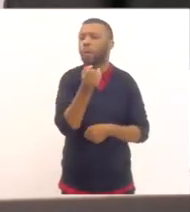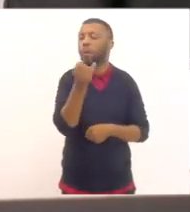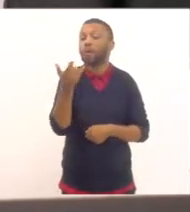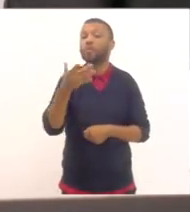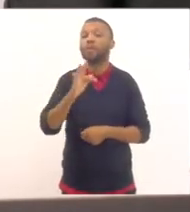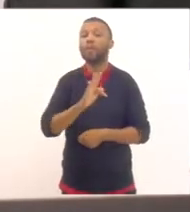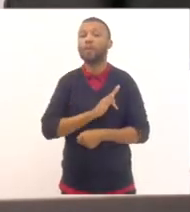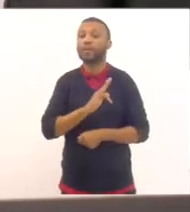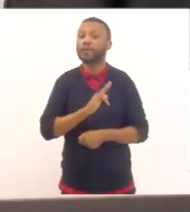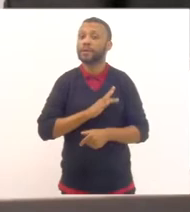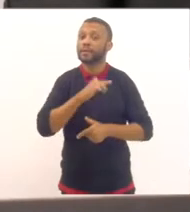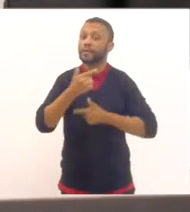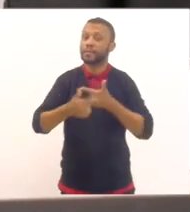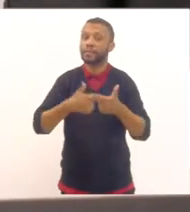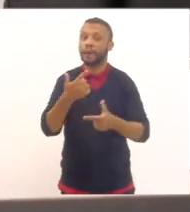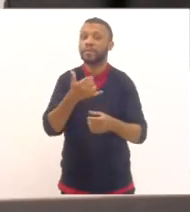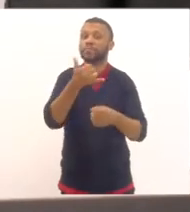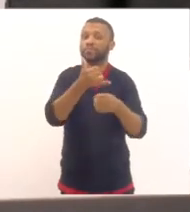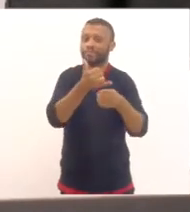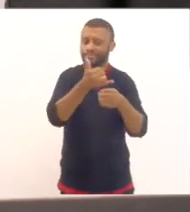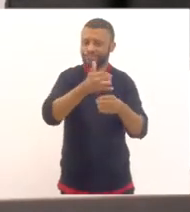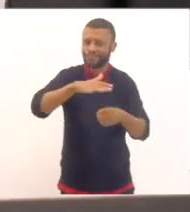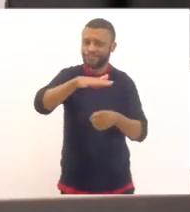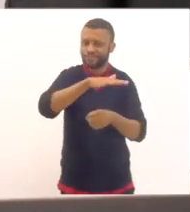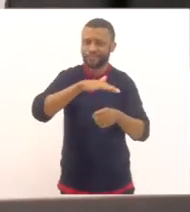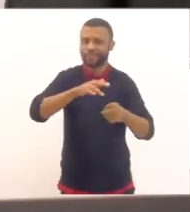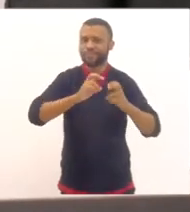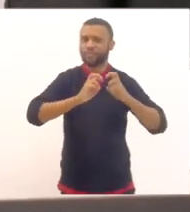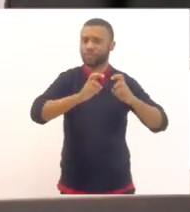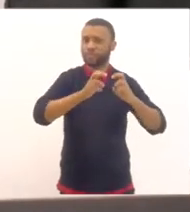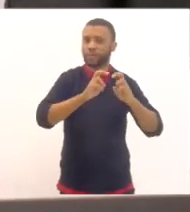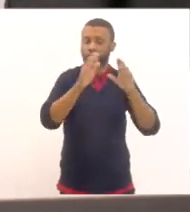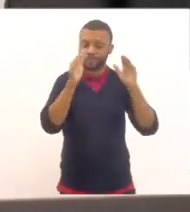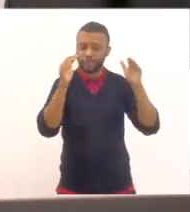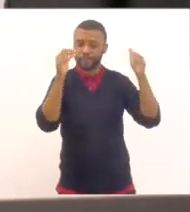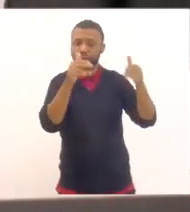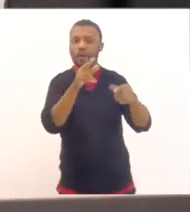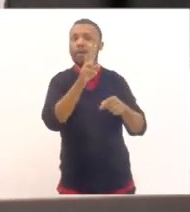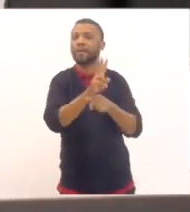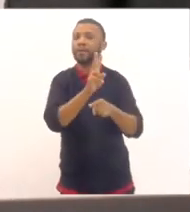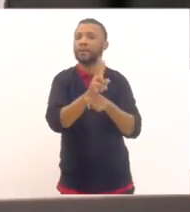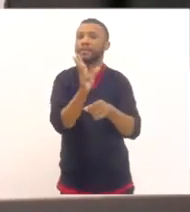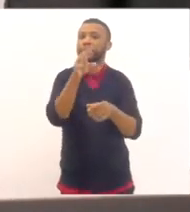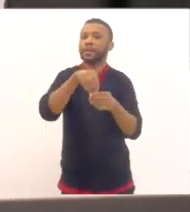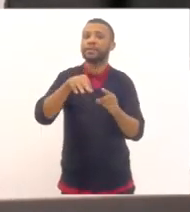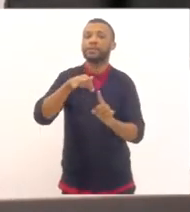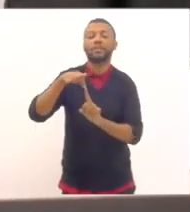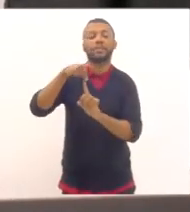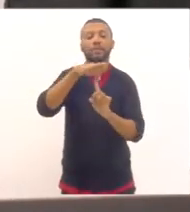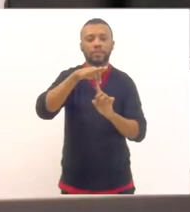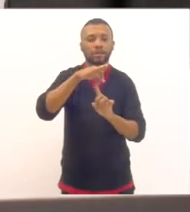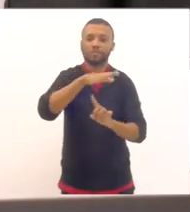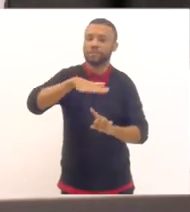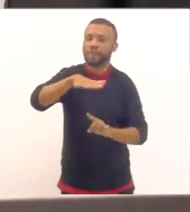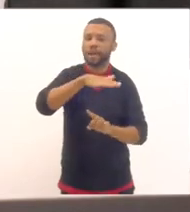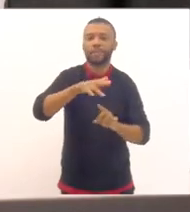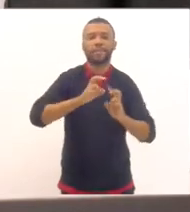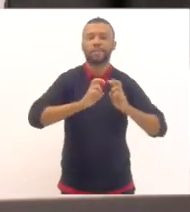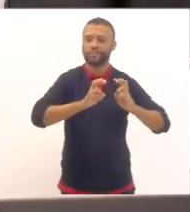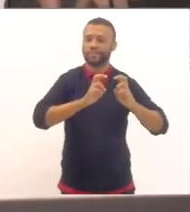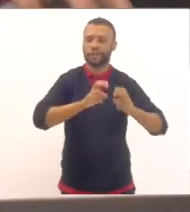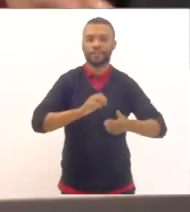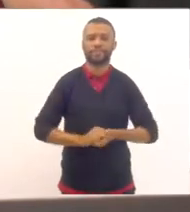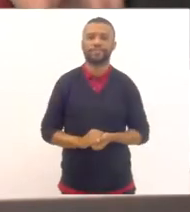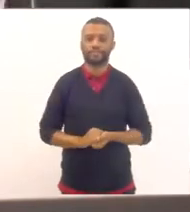ferroviário do grupamento são dedicados diariamente ao serviço de patrolamento nas estações e nada de ferrovias e